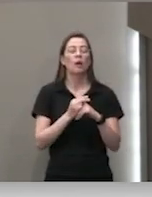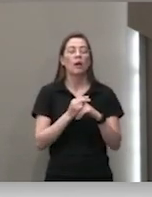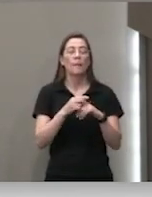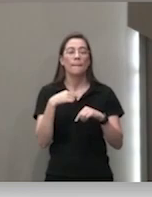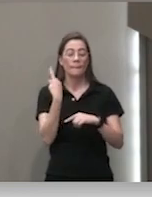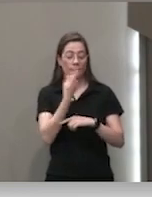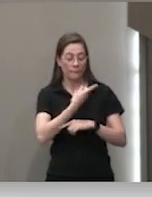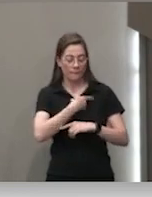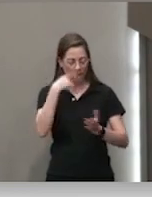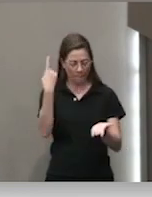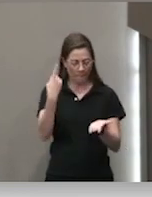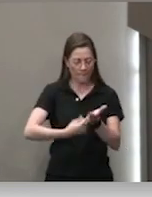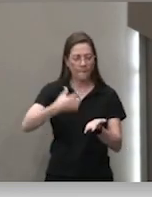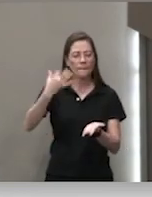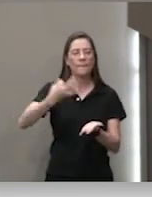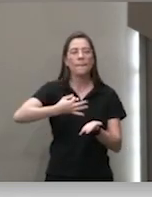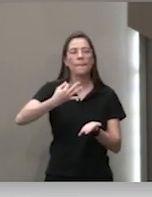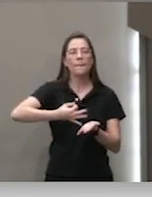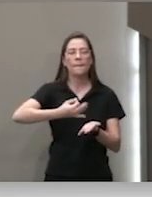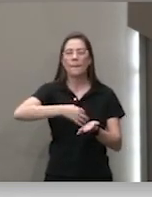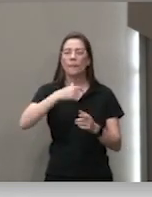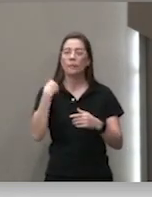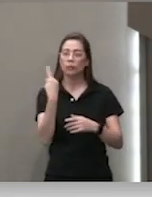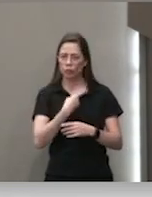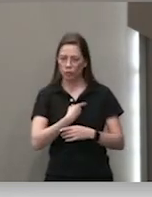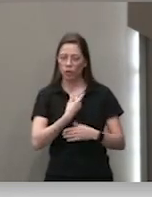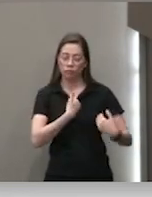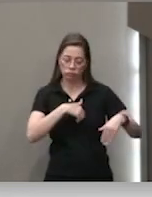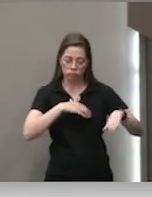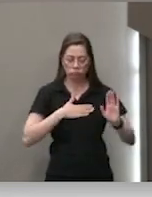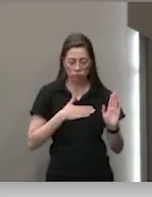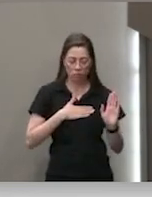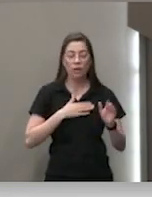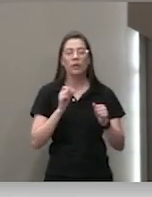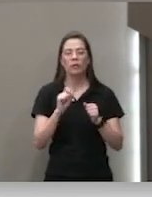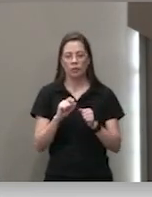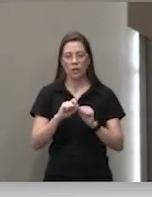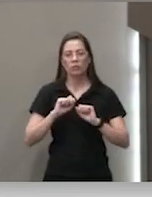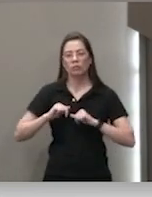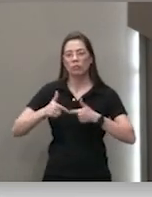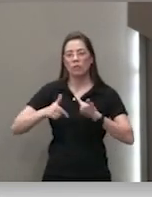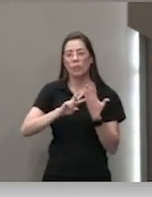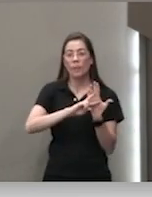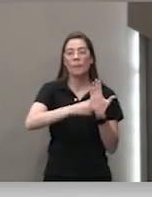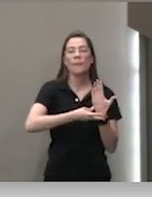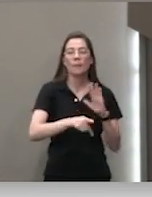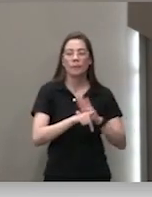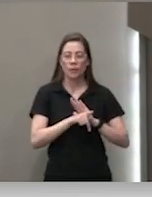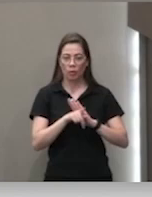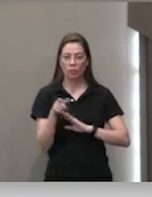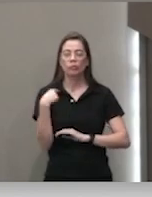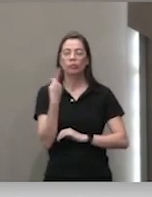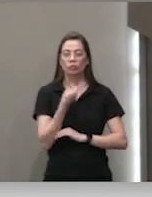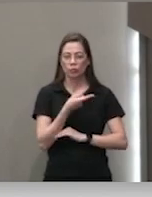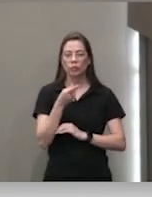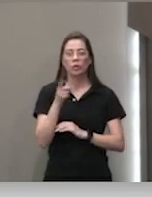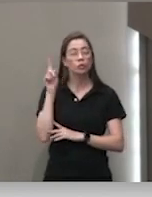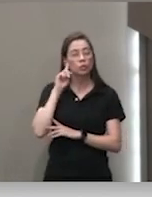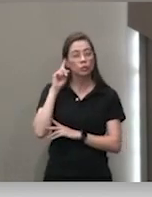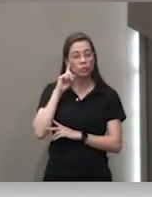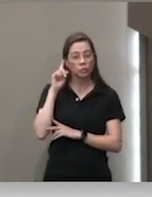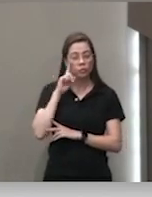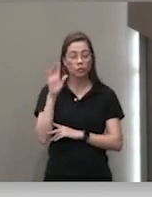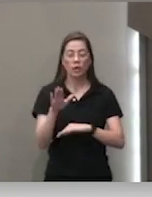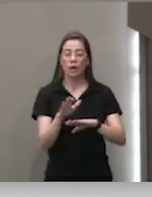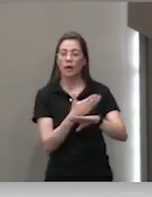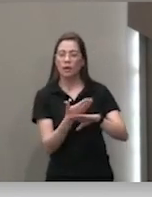nós cumprimos sim com aquilo que nós pretendemos durante todos esses anos aqui, nós cumprimos de fato no dia a dia.